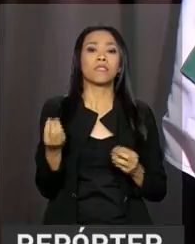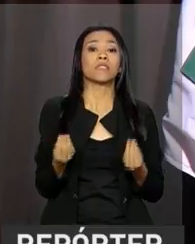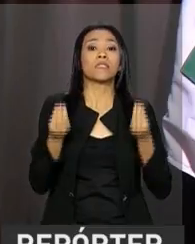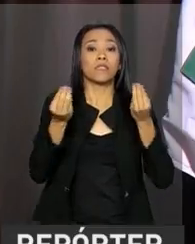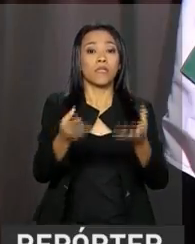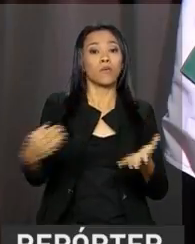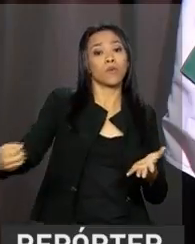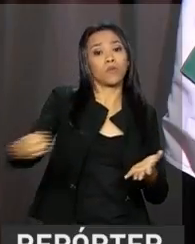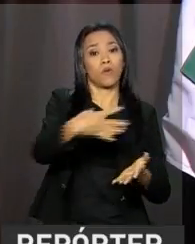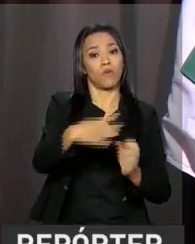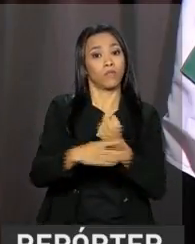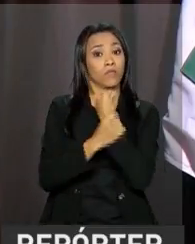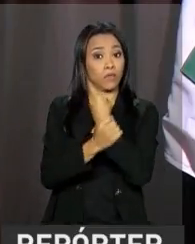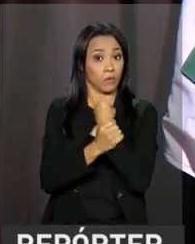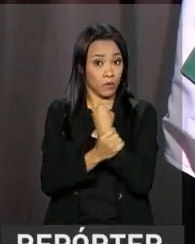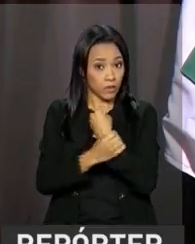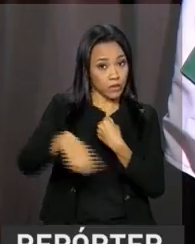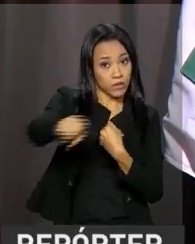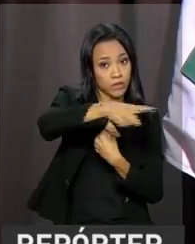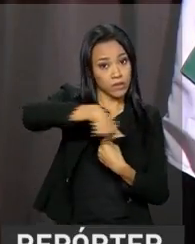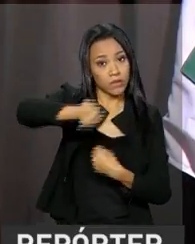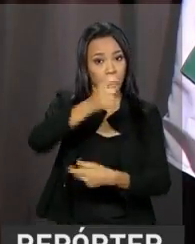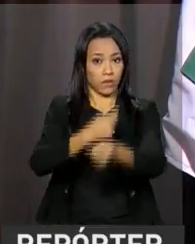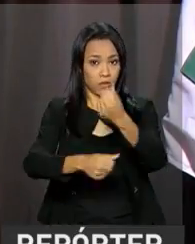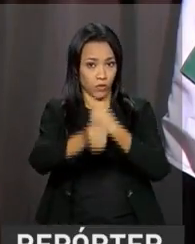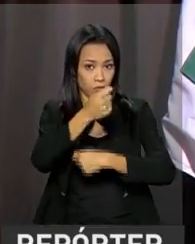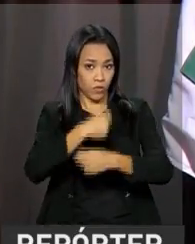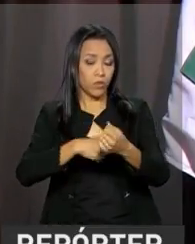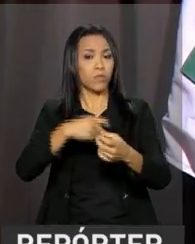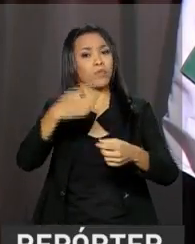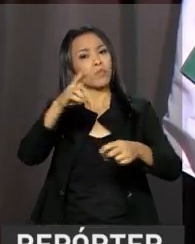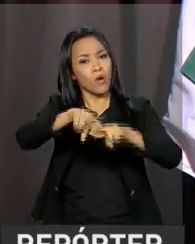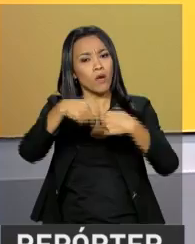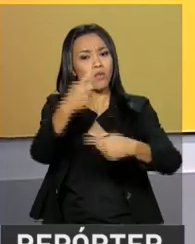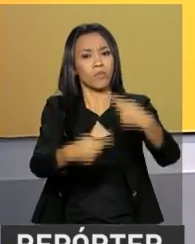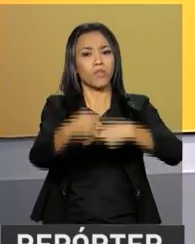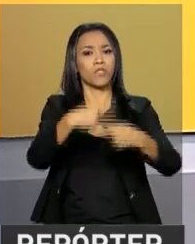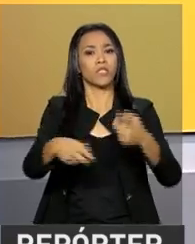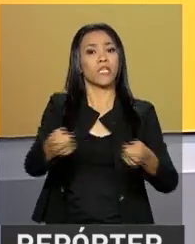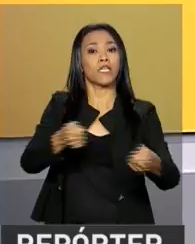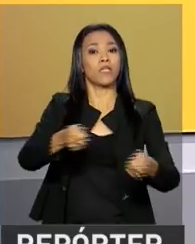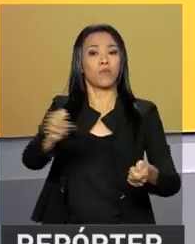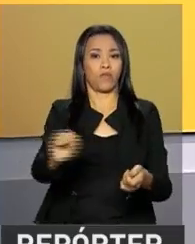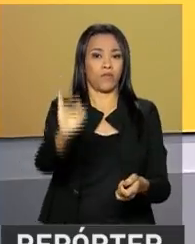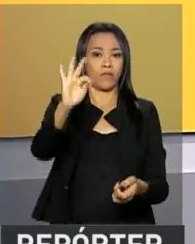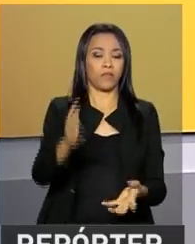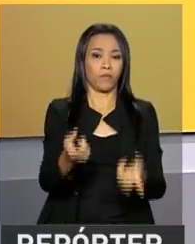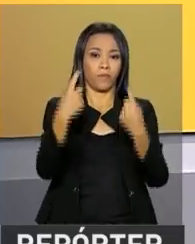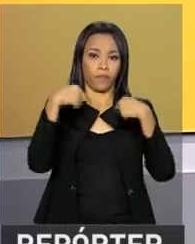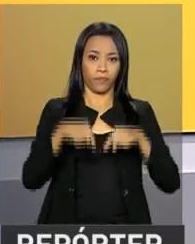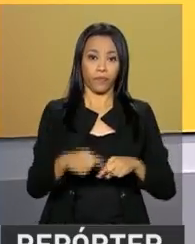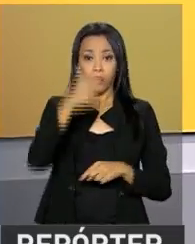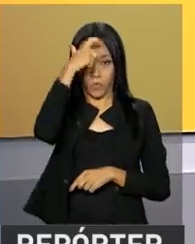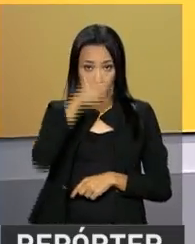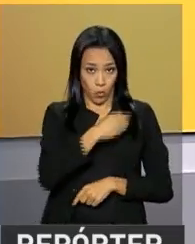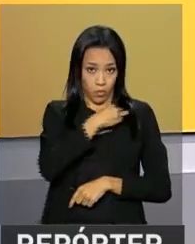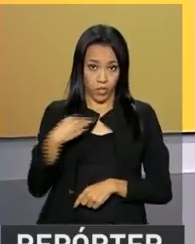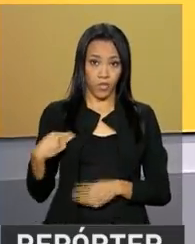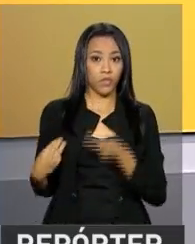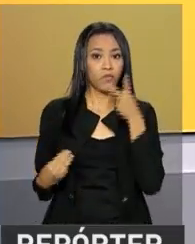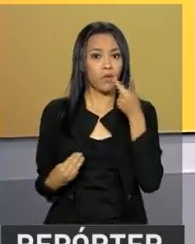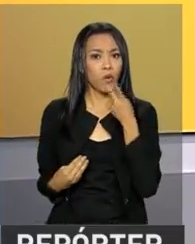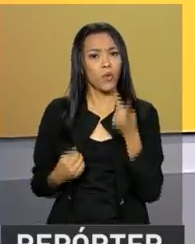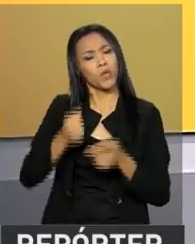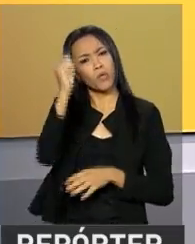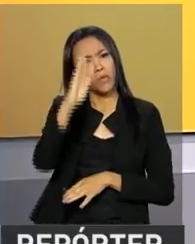segurança aos jazentos econômicos e uma política monetária que estabilizou a inflação. Meirelles afirmou ainda que o Brasil agora